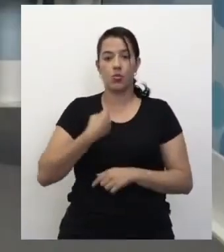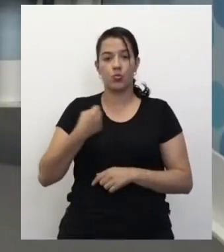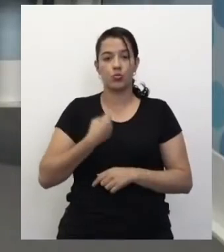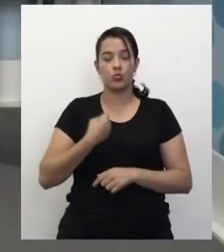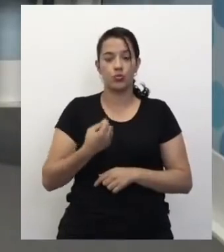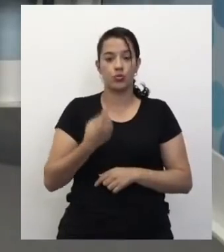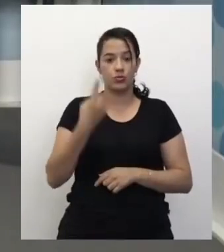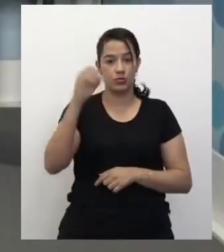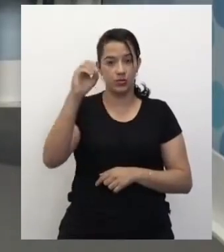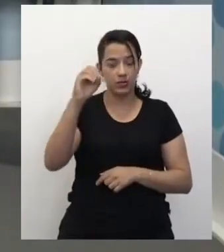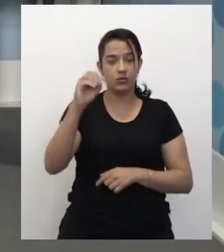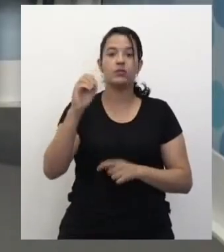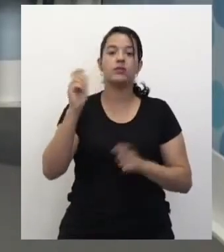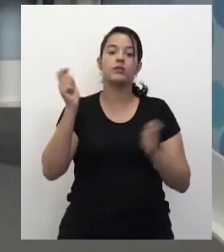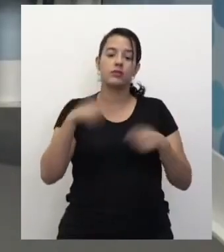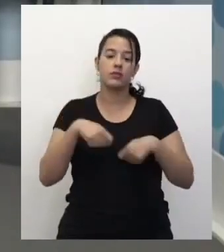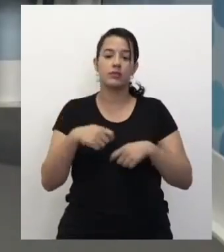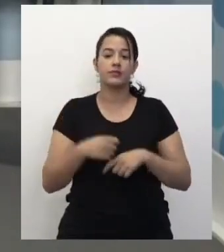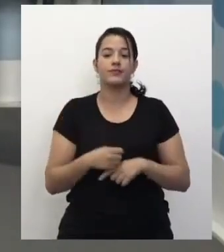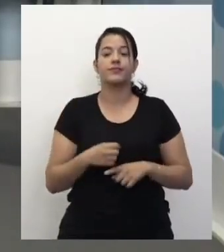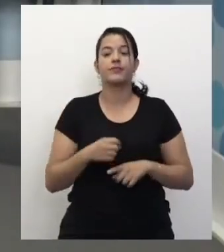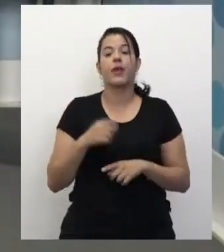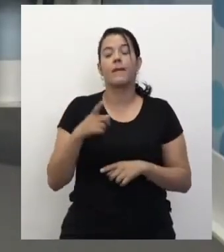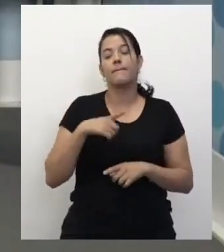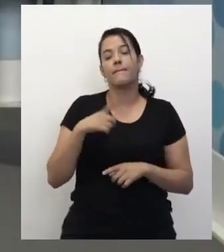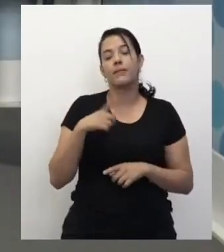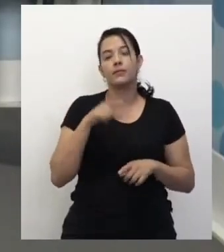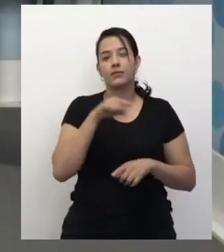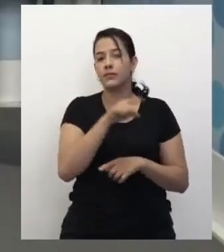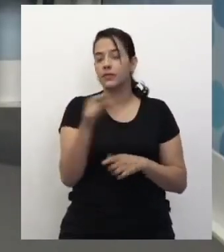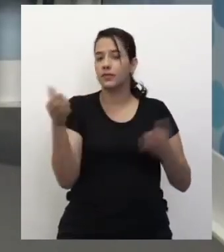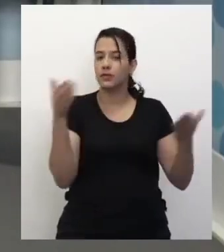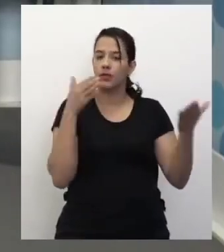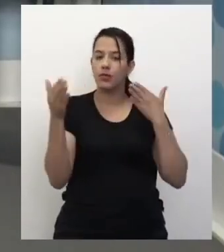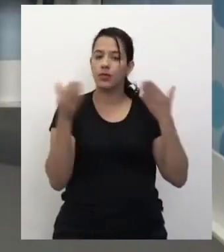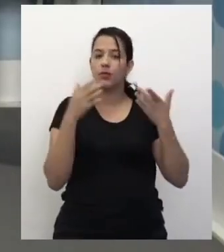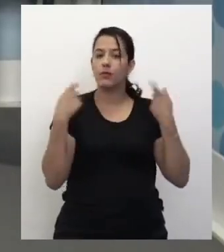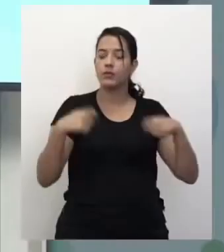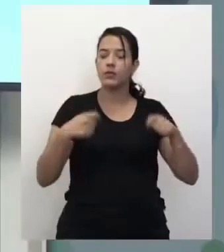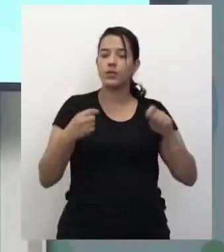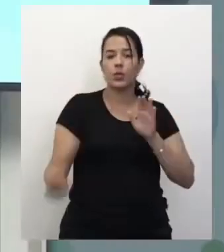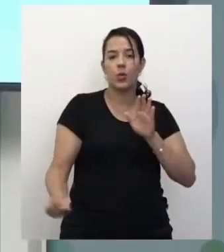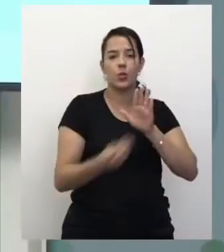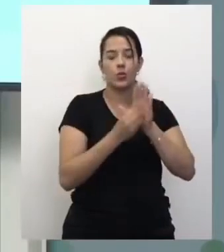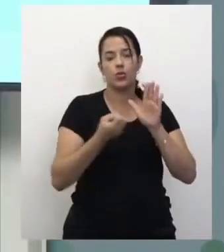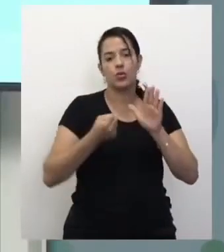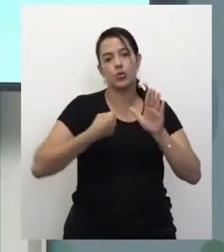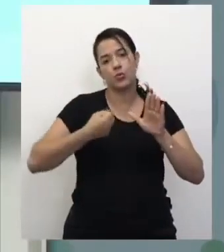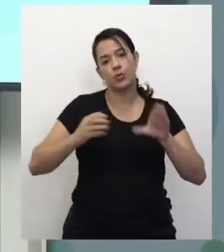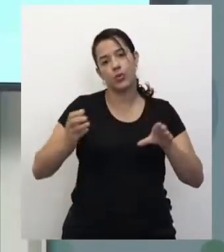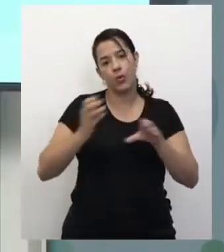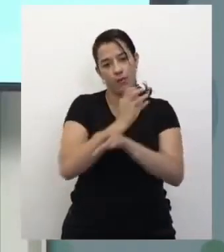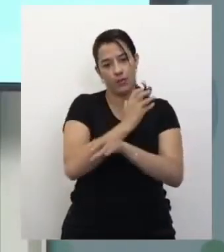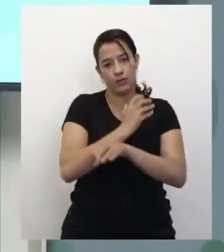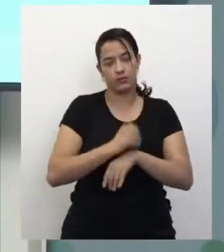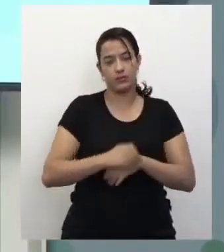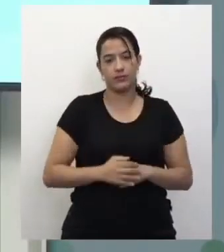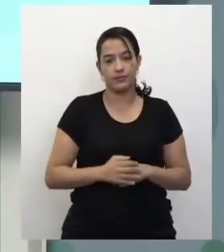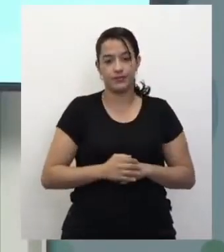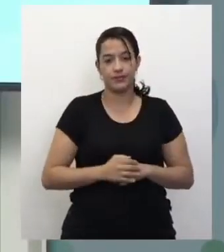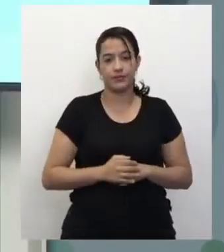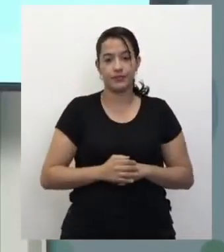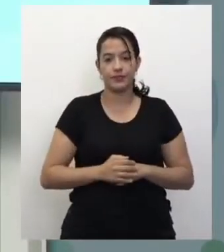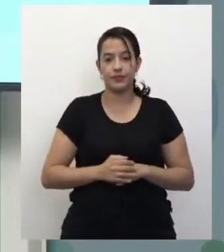problema nenhum. Agora, para estabelecer a relação, é interessante que você fixe um valor inteiro e que facilite naturalmente a Exato. sua vida. Então,